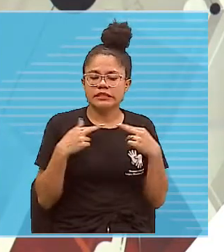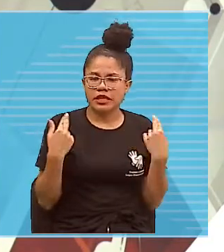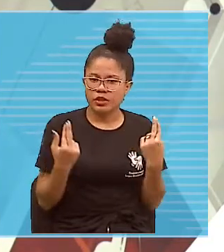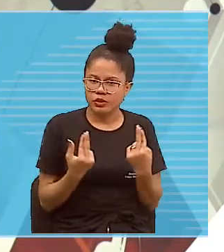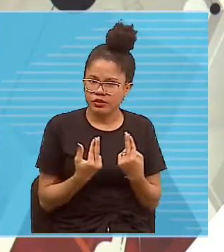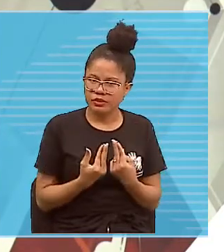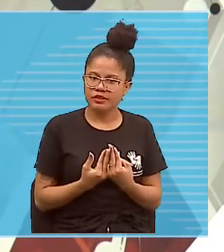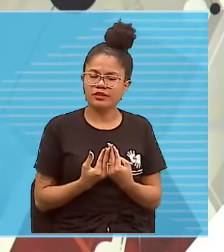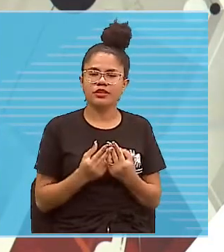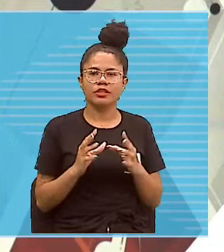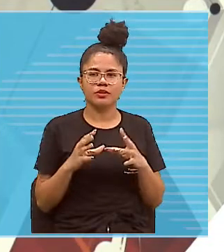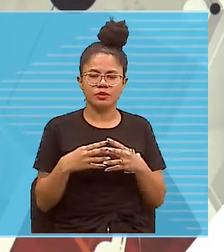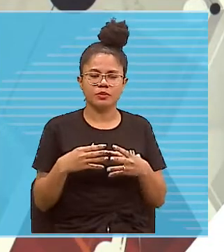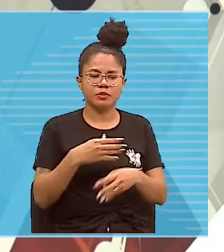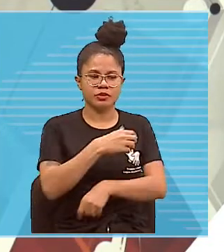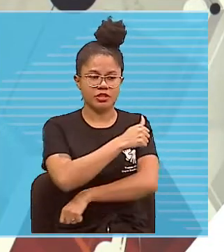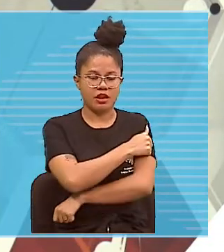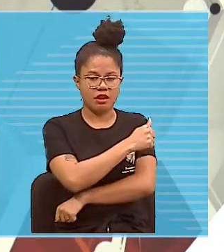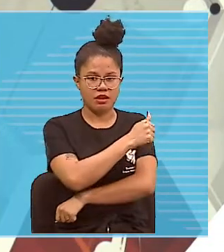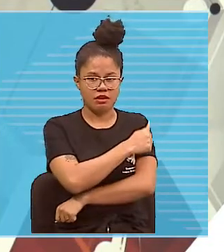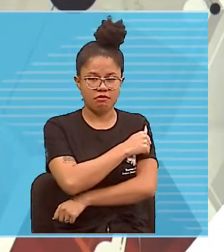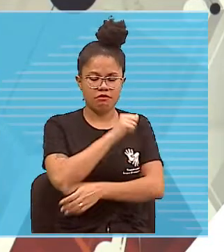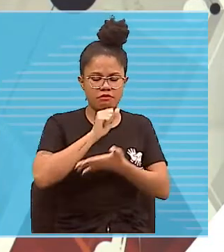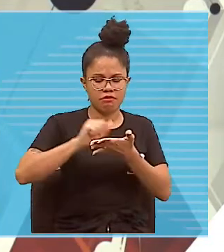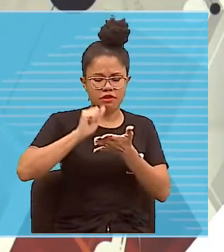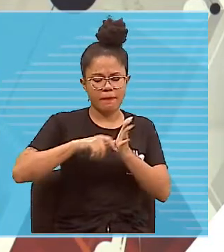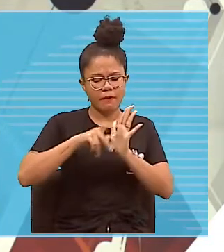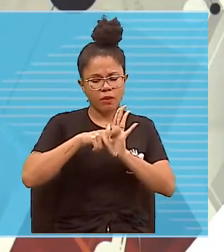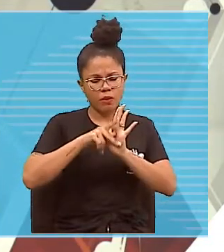o seu espaço escolar, escreva projetos do que